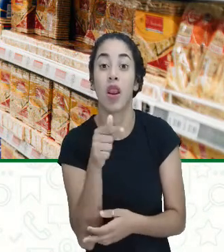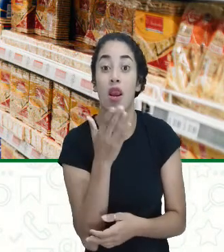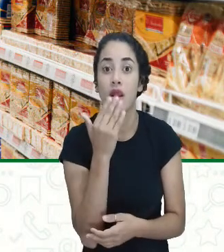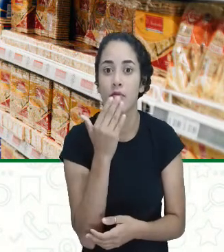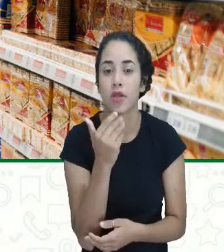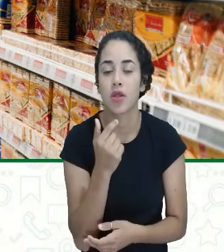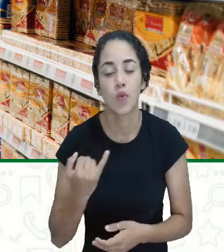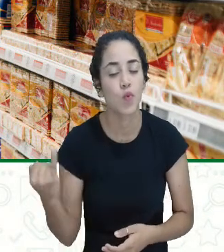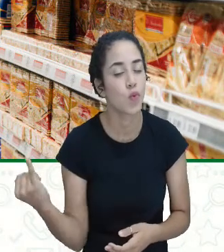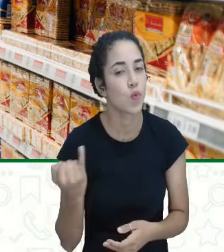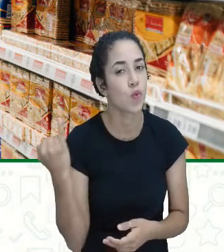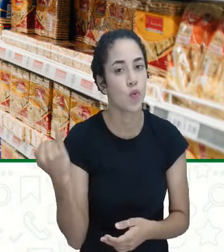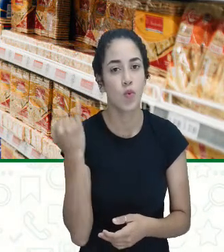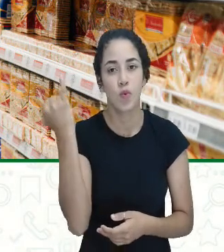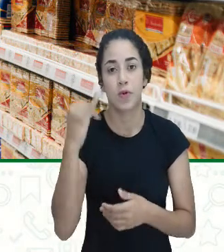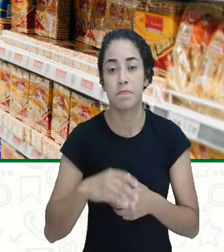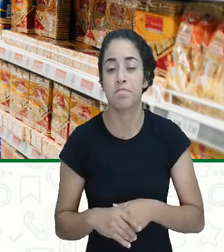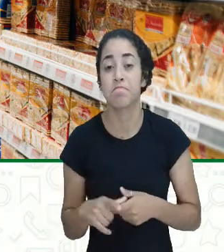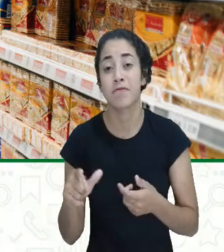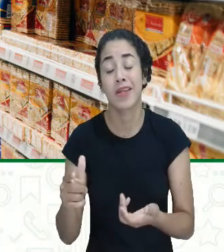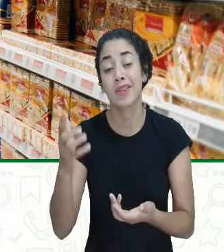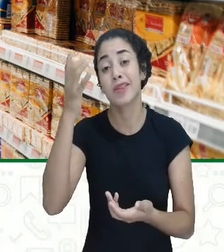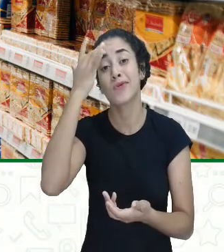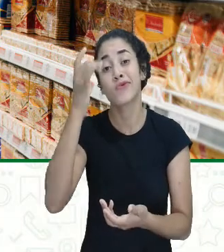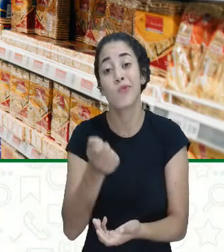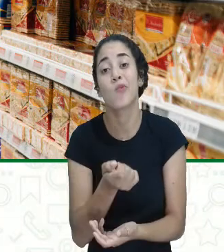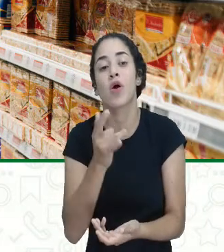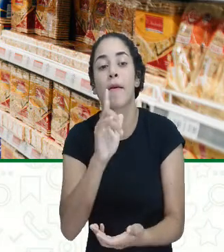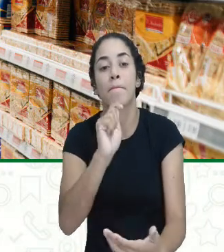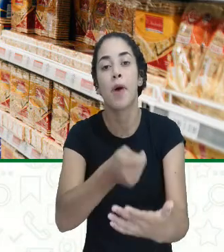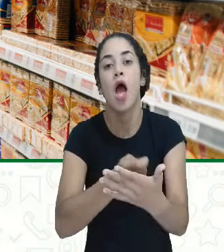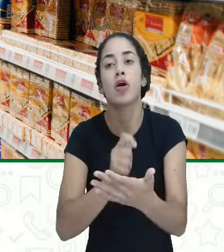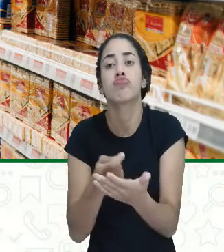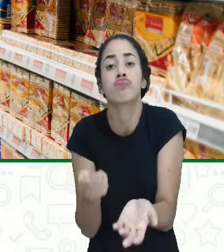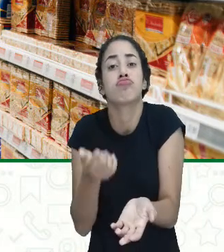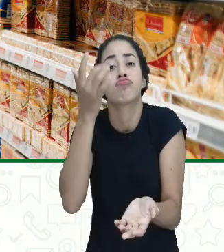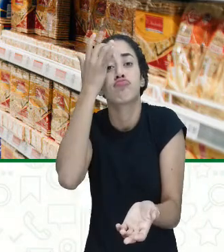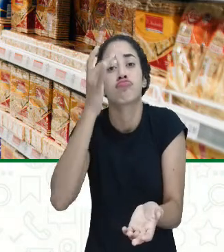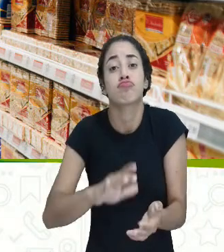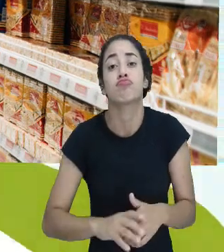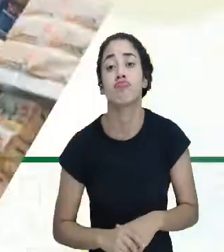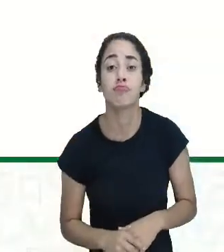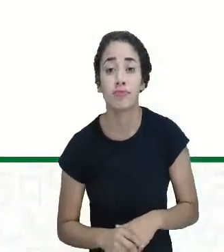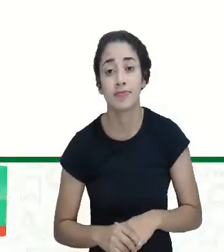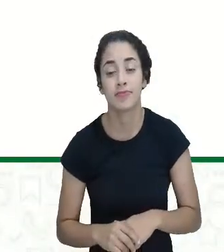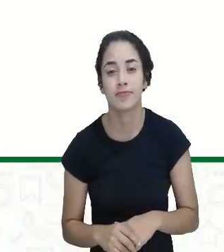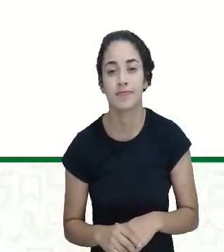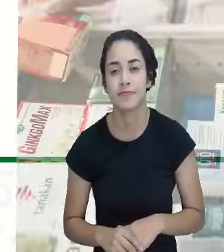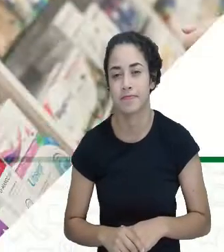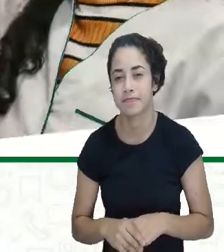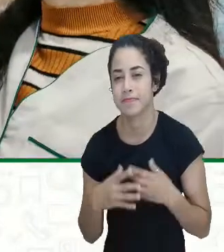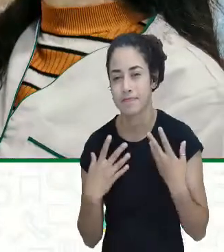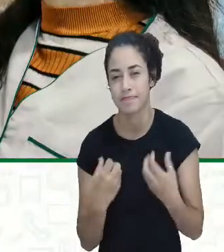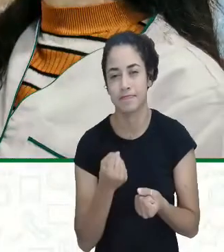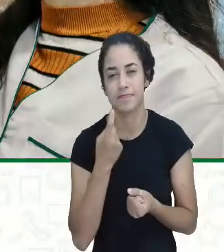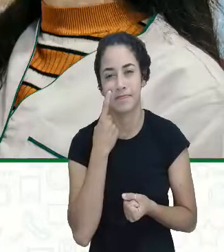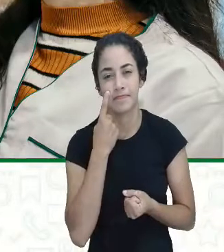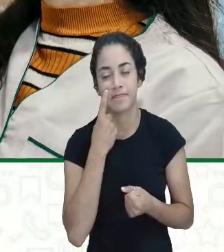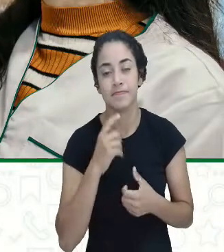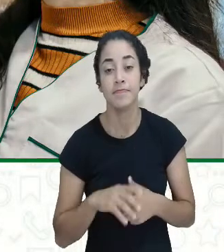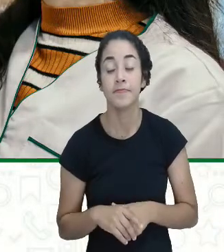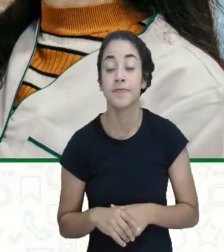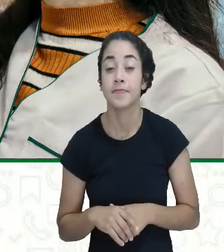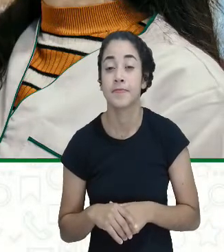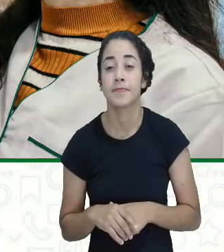fundamental, e ele não sabe quanto vai pagar por isso, tá bom? Então, vamos ver.